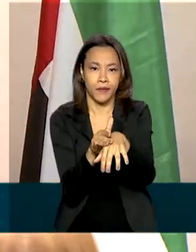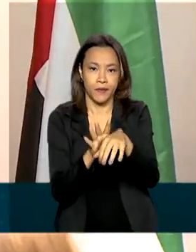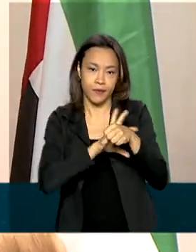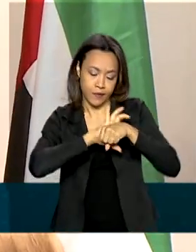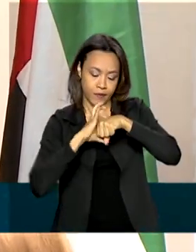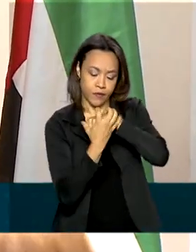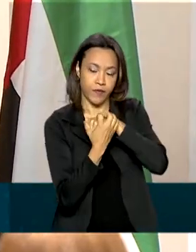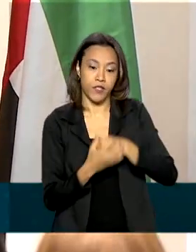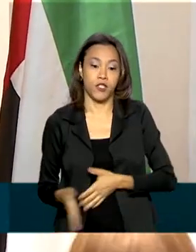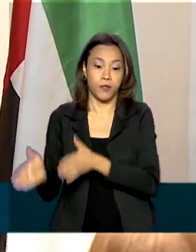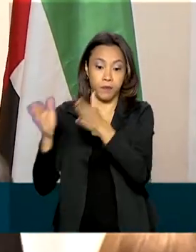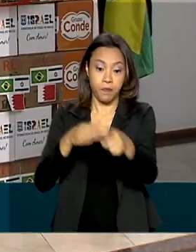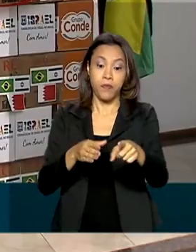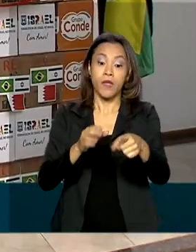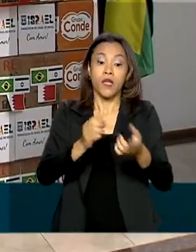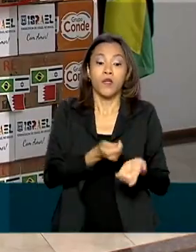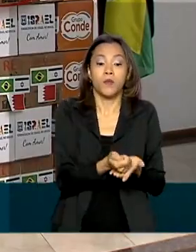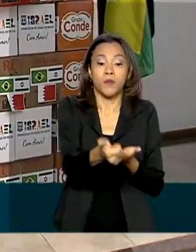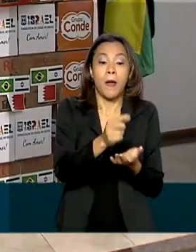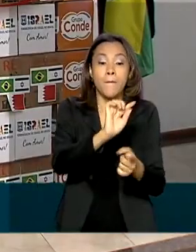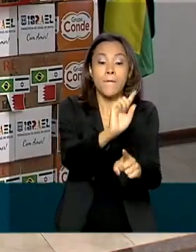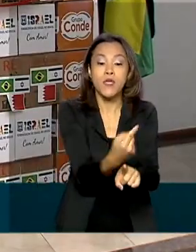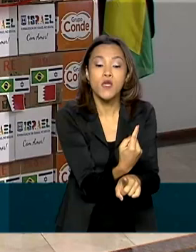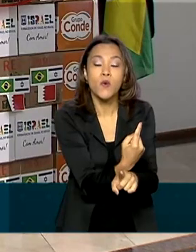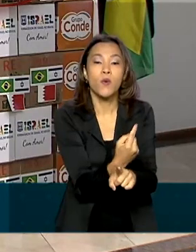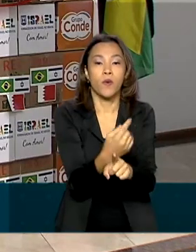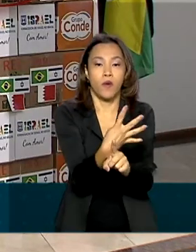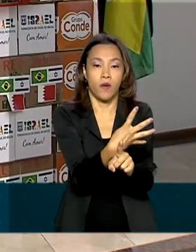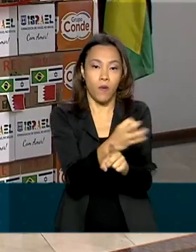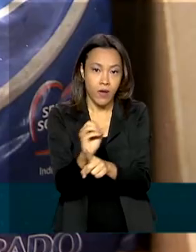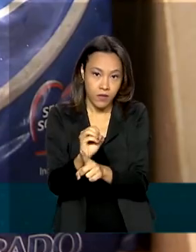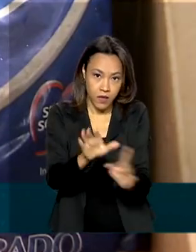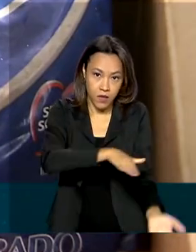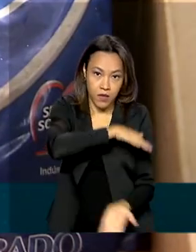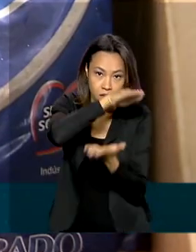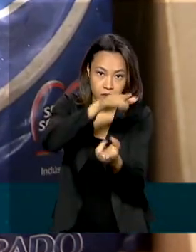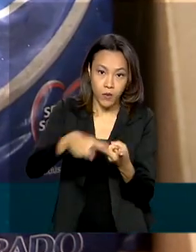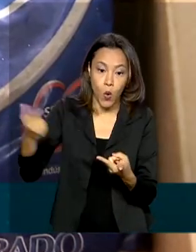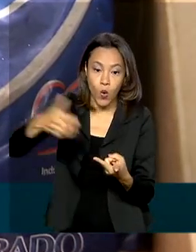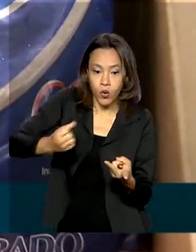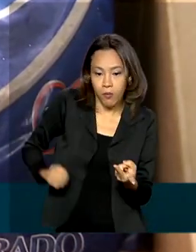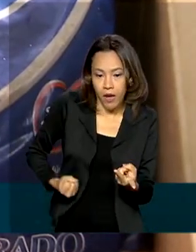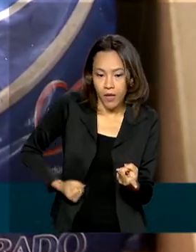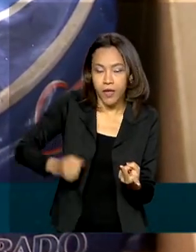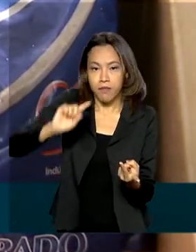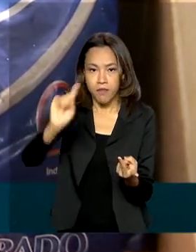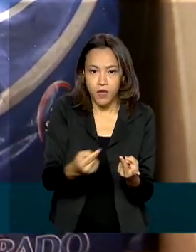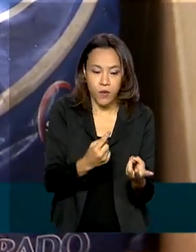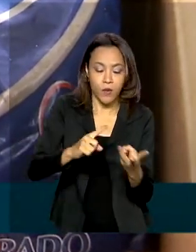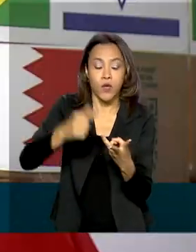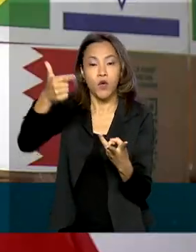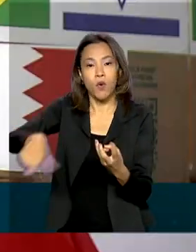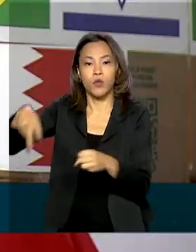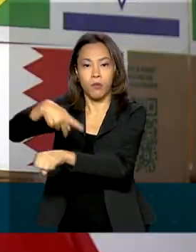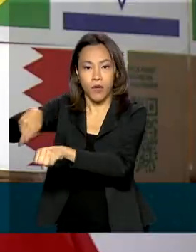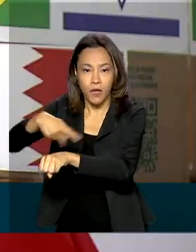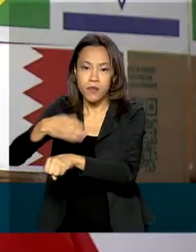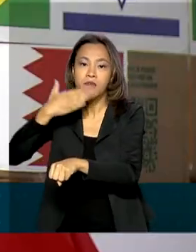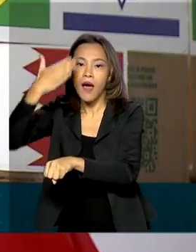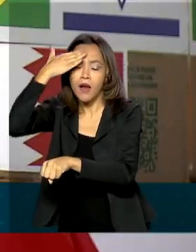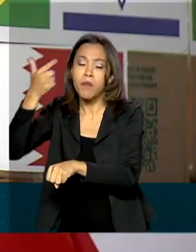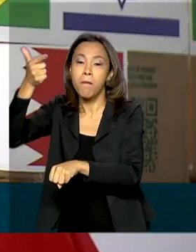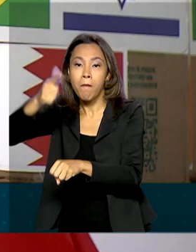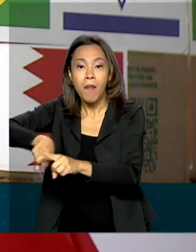Israel doou 1.400 cestas básicas, o Reino do Bahrein 1.000 e os Emirados Árabes outras 1.000